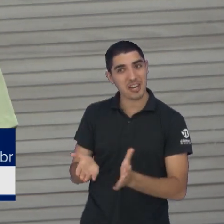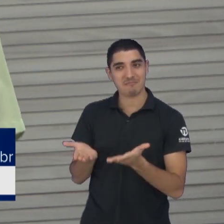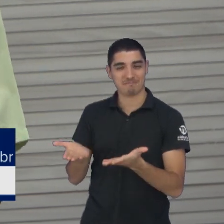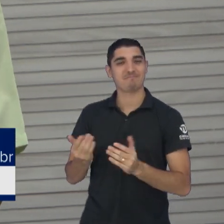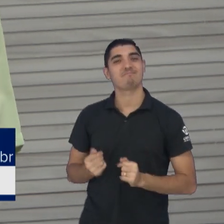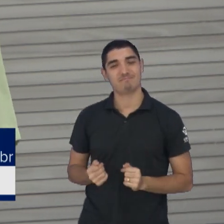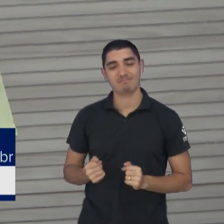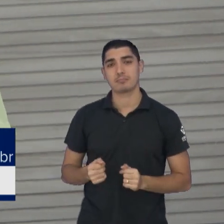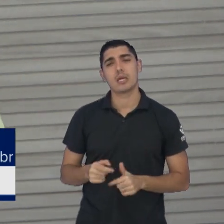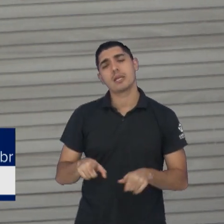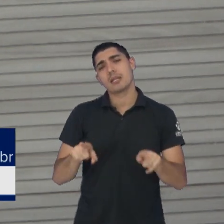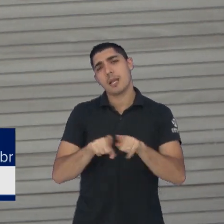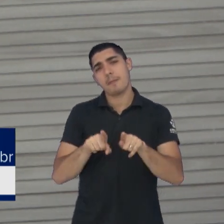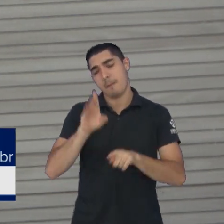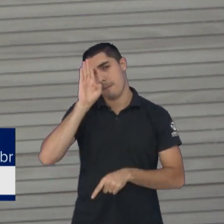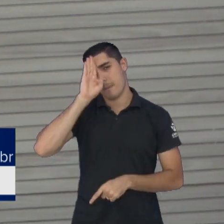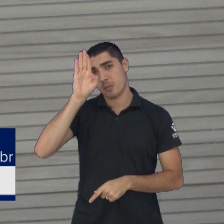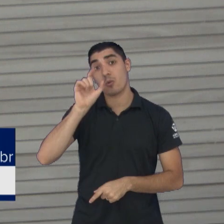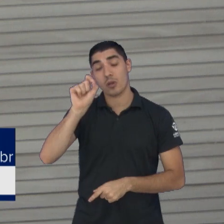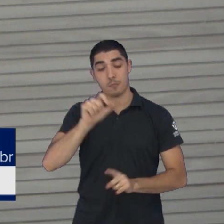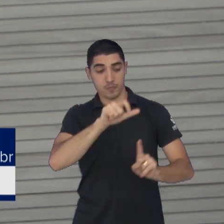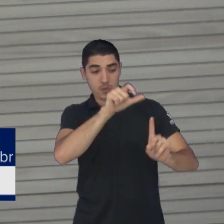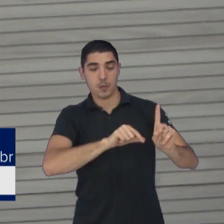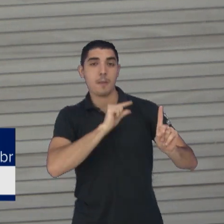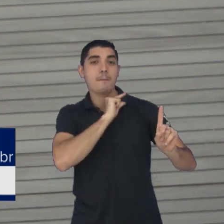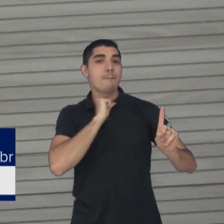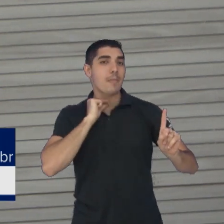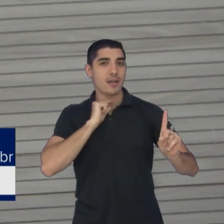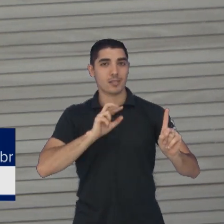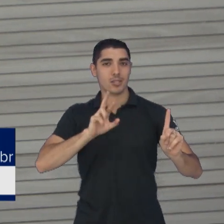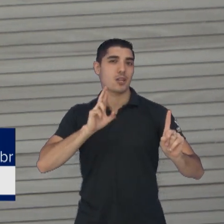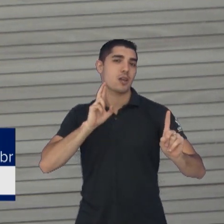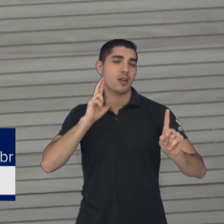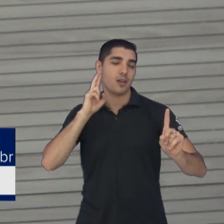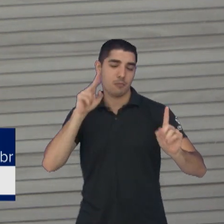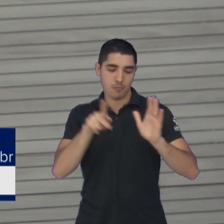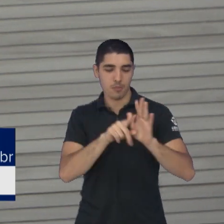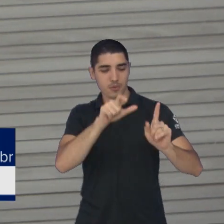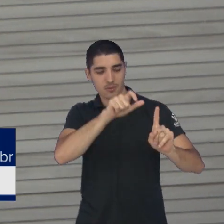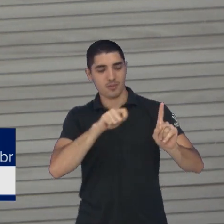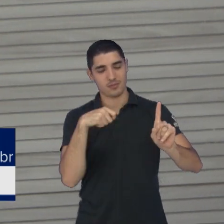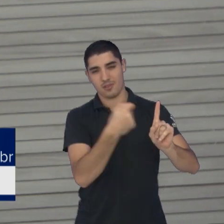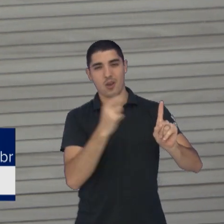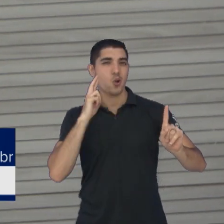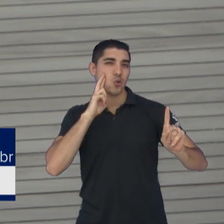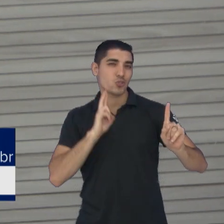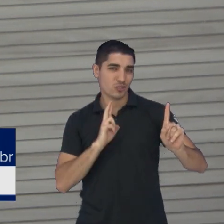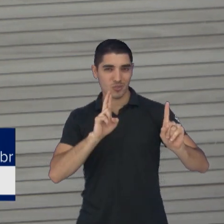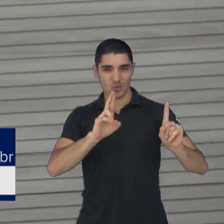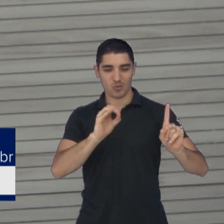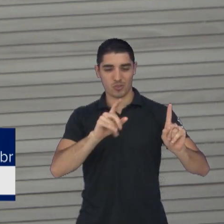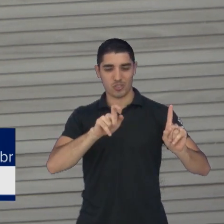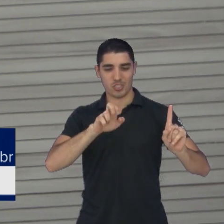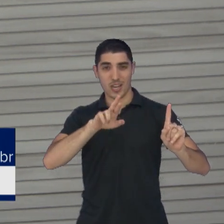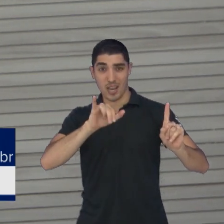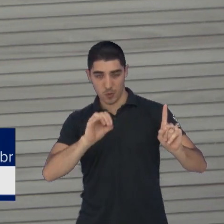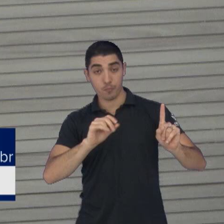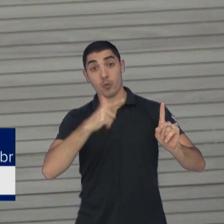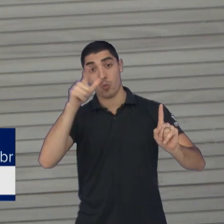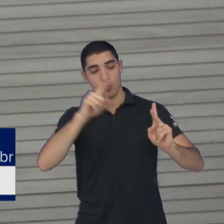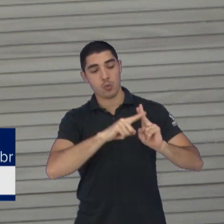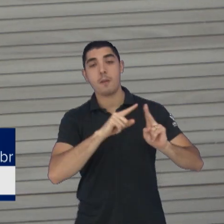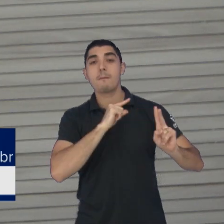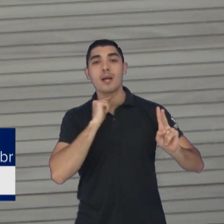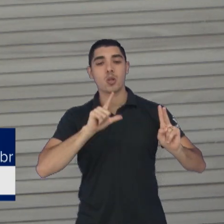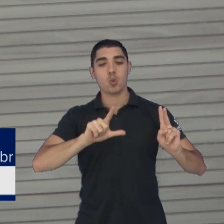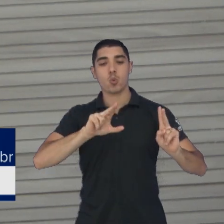nas pessoas hoje do padre Rogério Félix, que é o nosso pároco, o padre Lucas e o padre Juliano, que estão lá